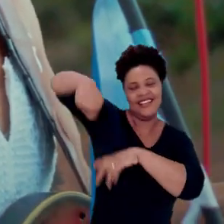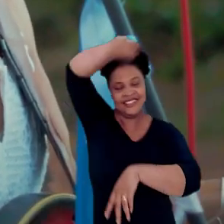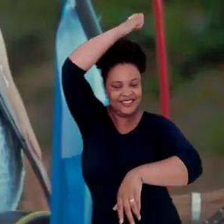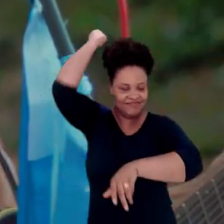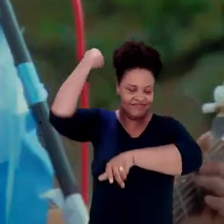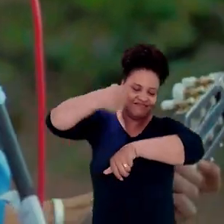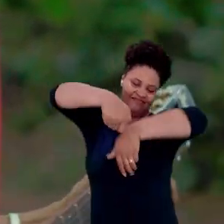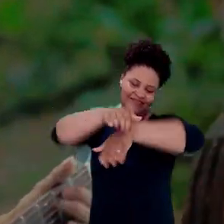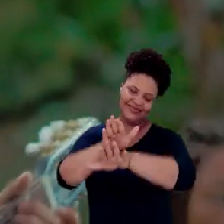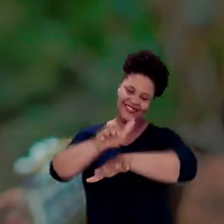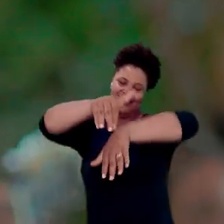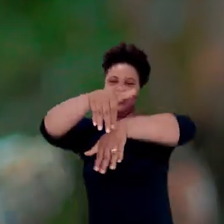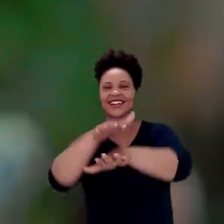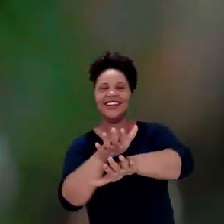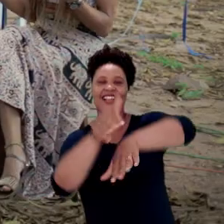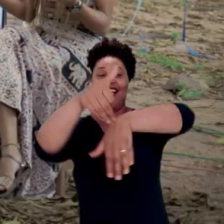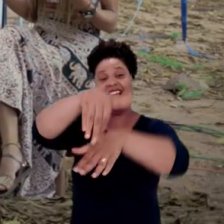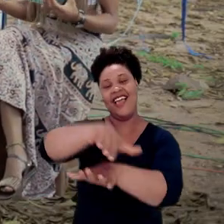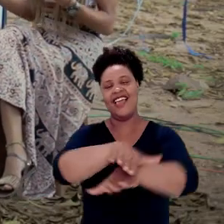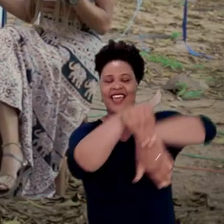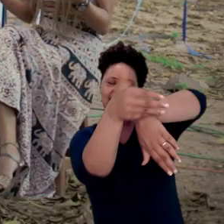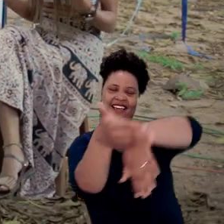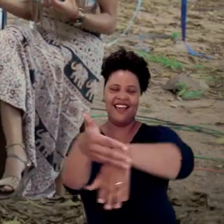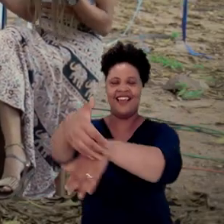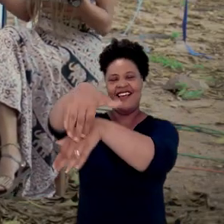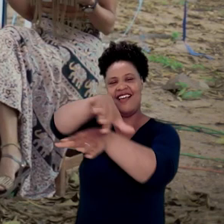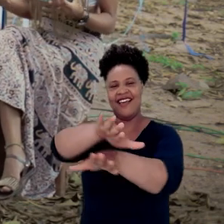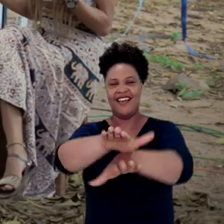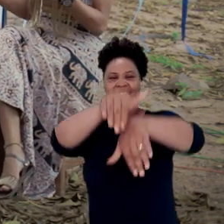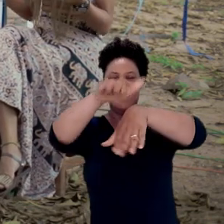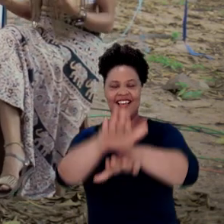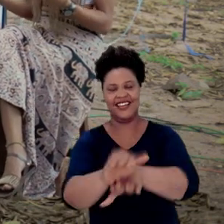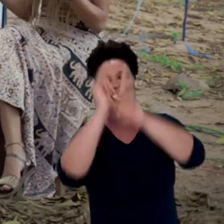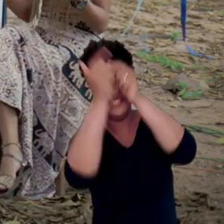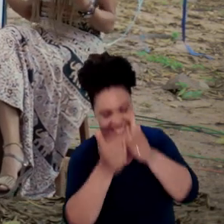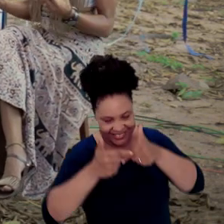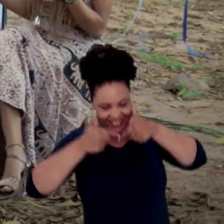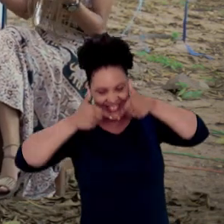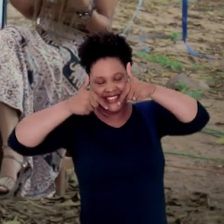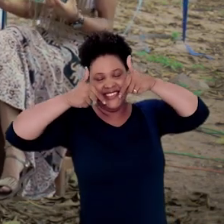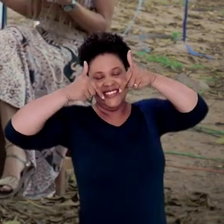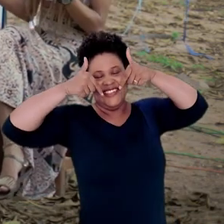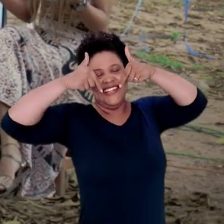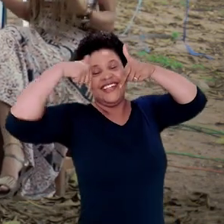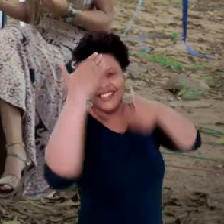algas marinhas. Iemanjá me chamou, Iemanjá sorri,